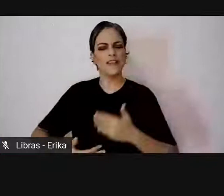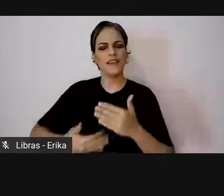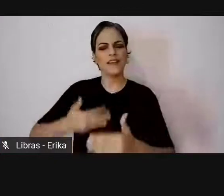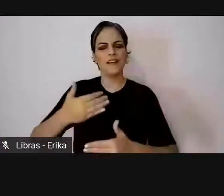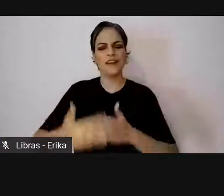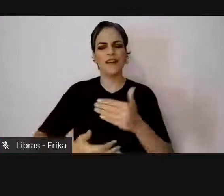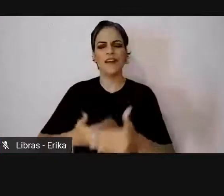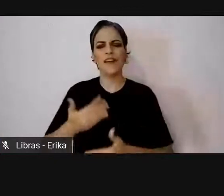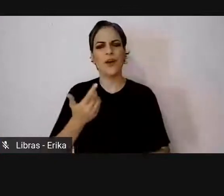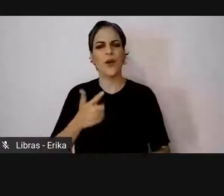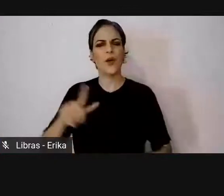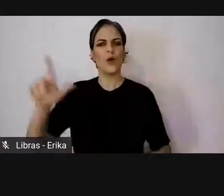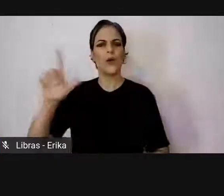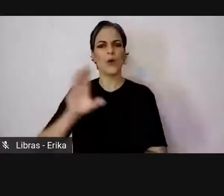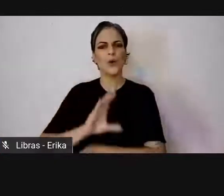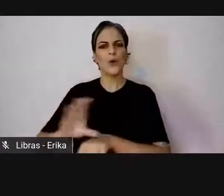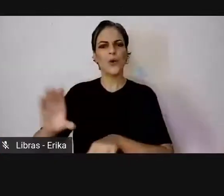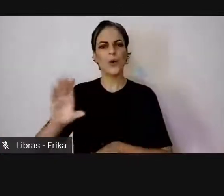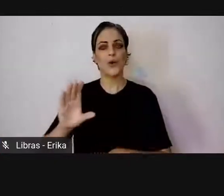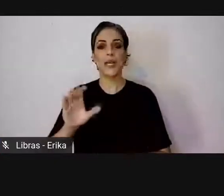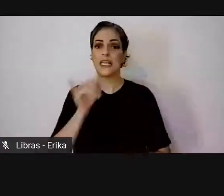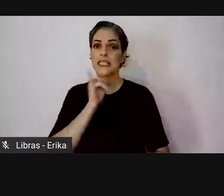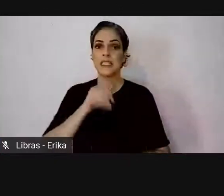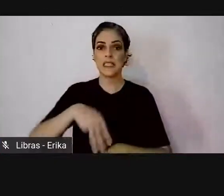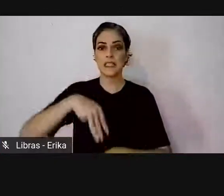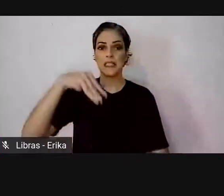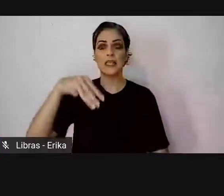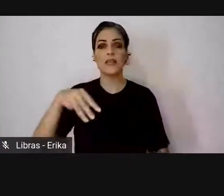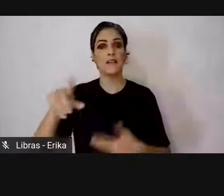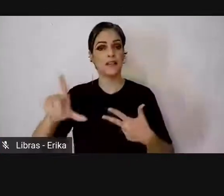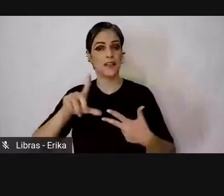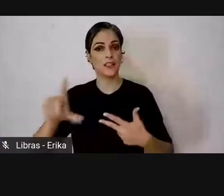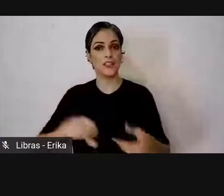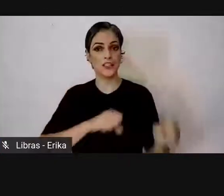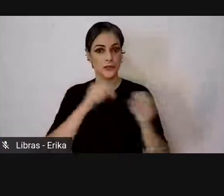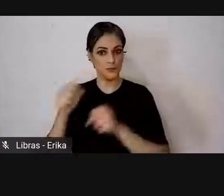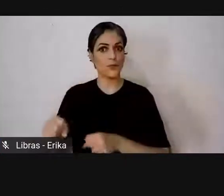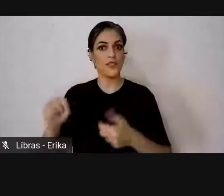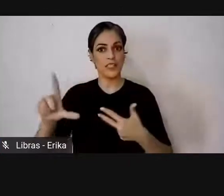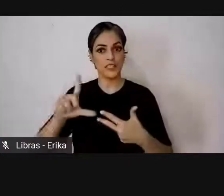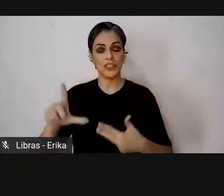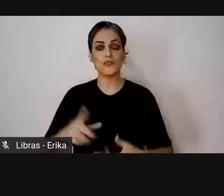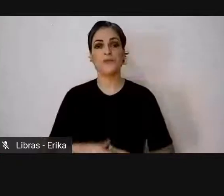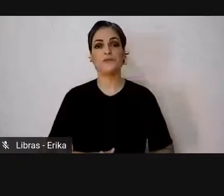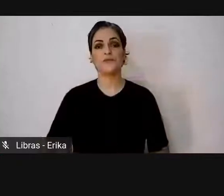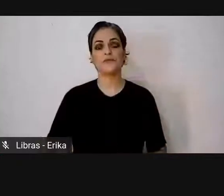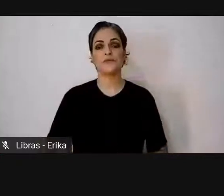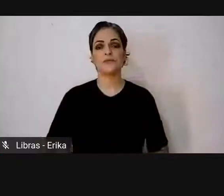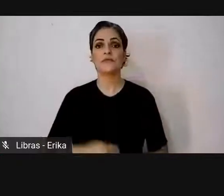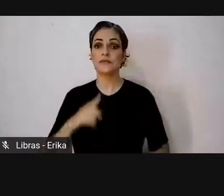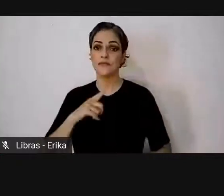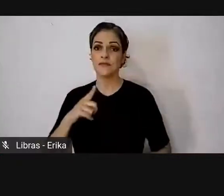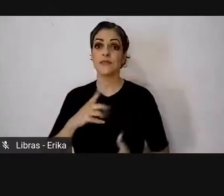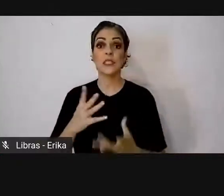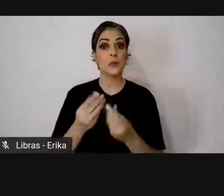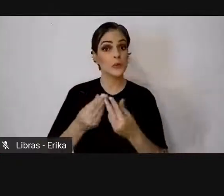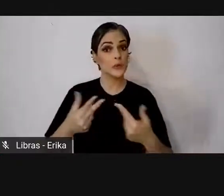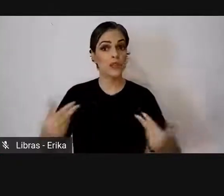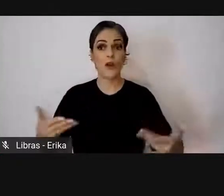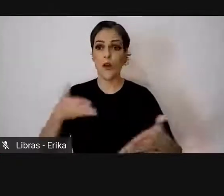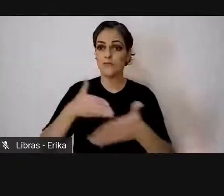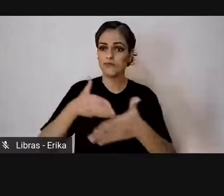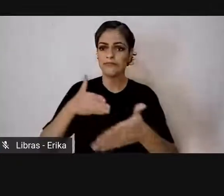é o nosso mestrado profissional em Poder Legislativo, né? Muitas são as fronteiras a serem transpostas, os desafios, muitos serão